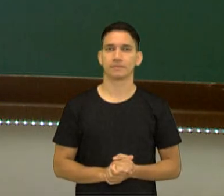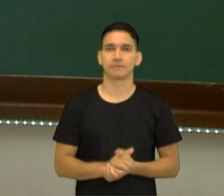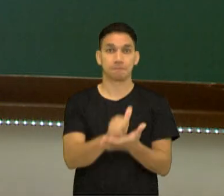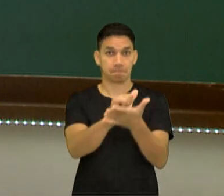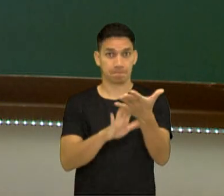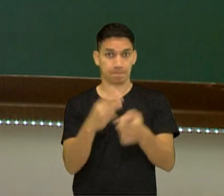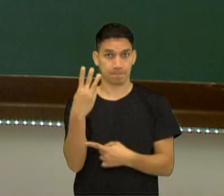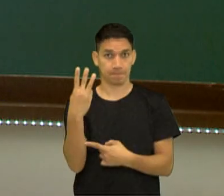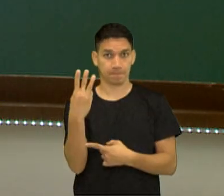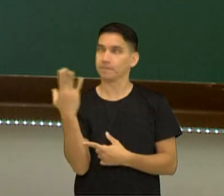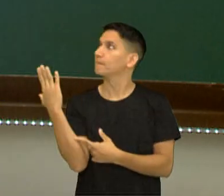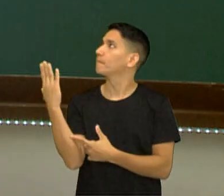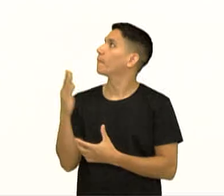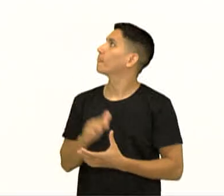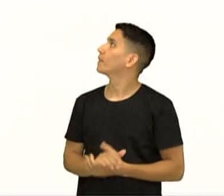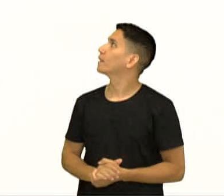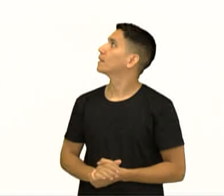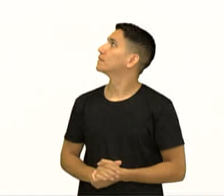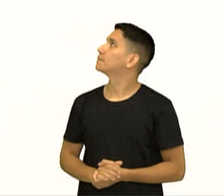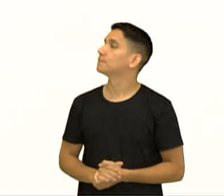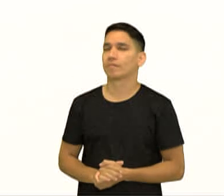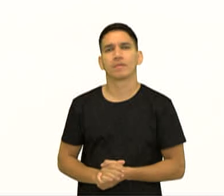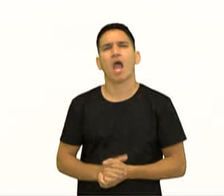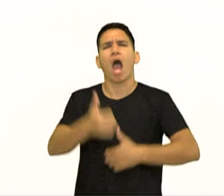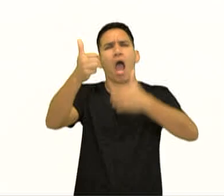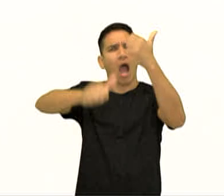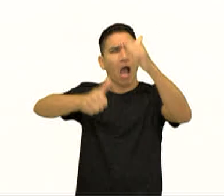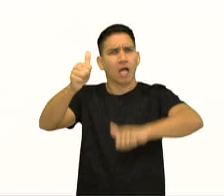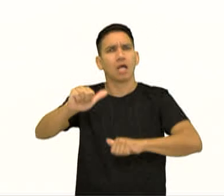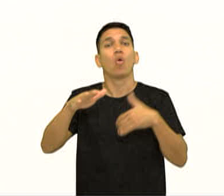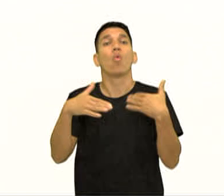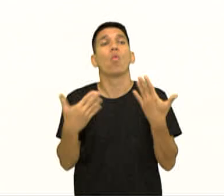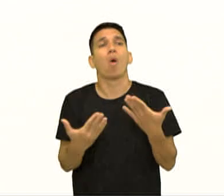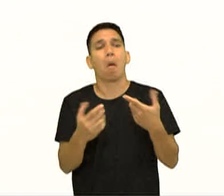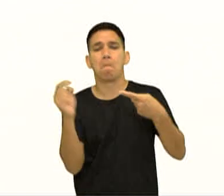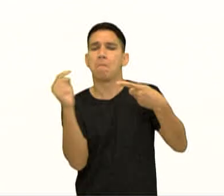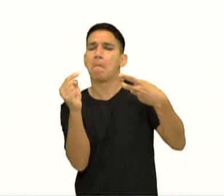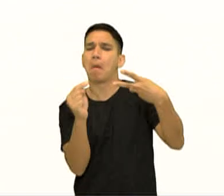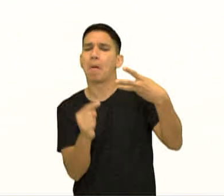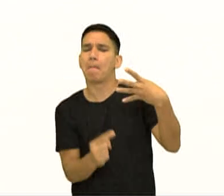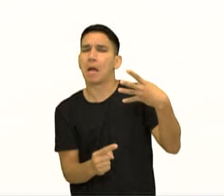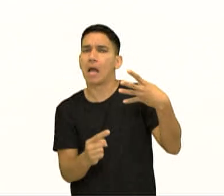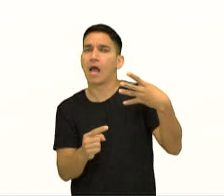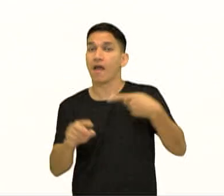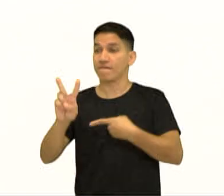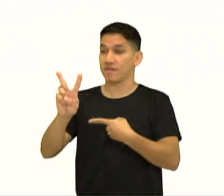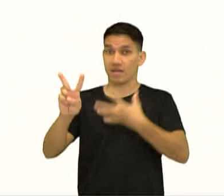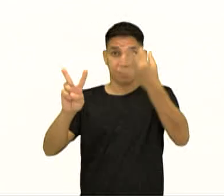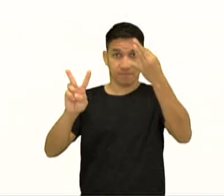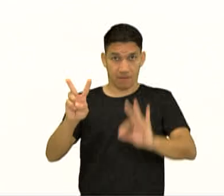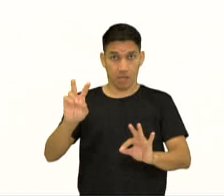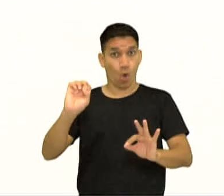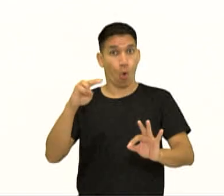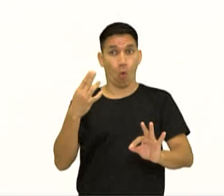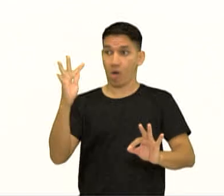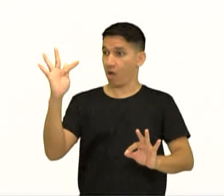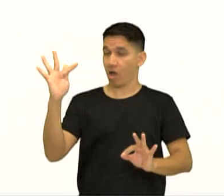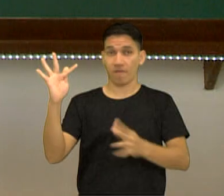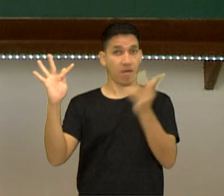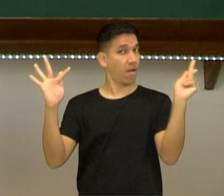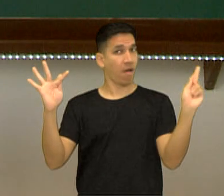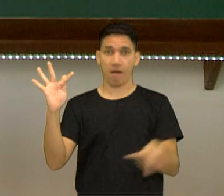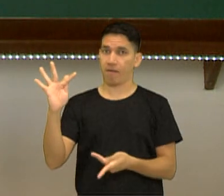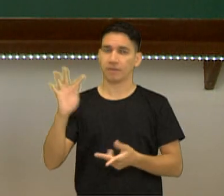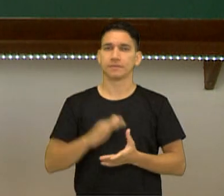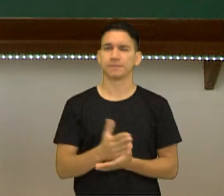Vamos para a atividade 3 agora? Analise as sentenças a seguir e julgue-as V para verdadeiras ou F para